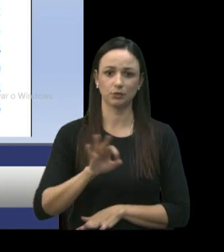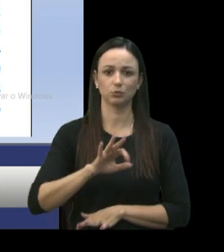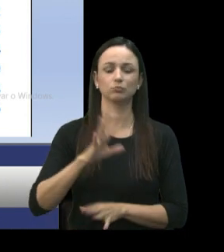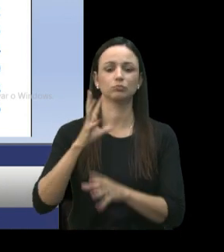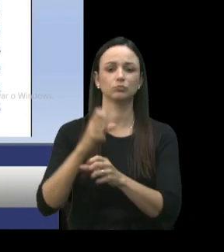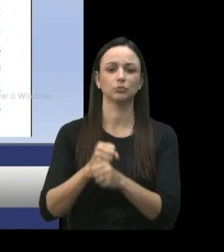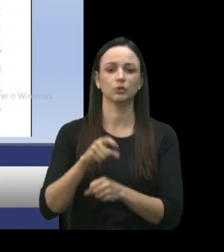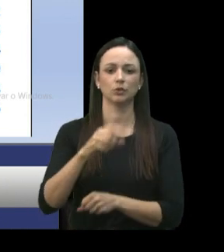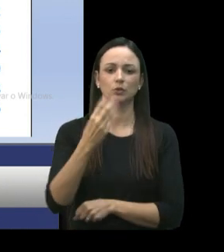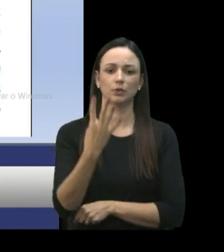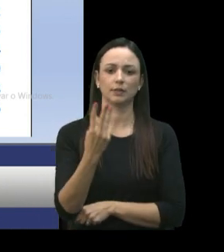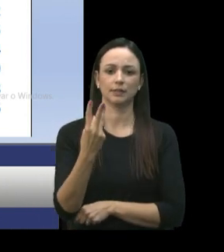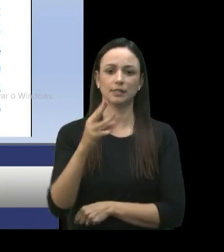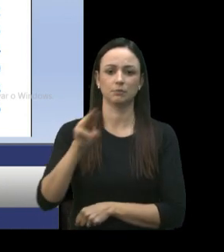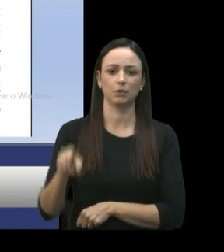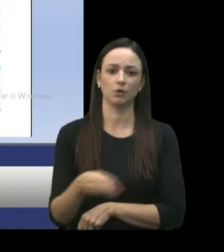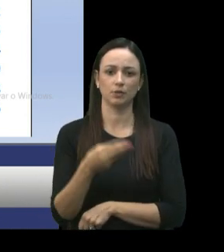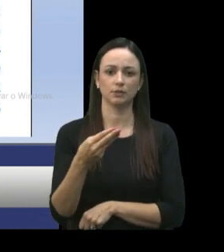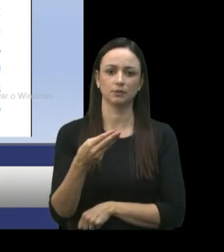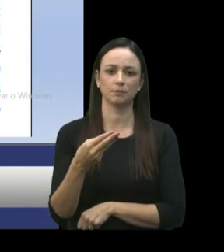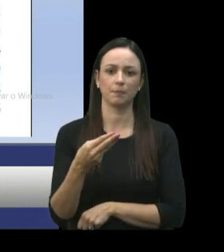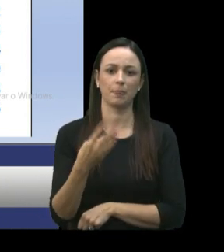6,5%, que corresponde a